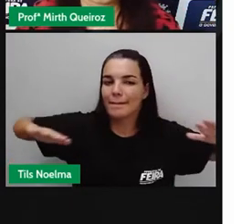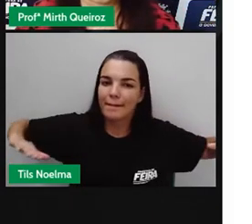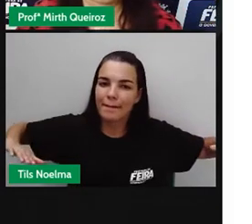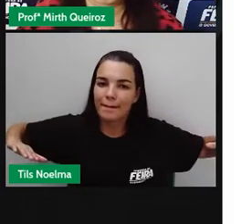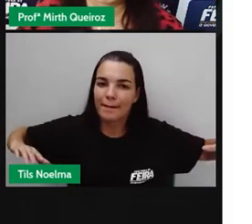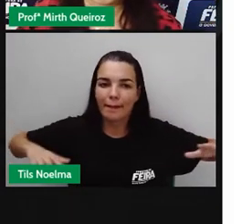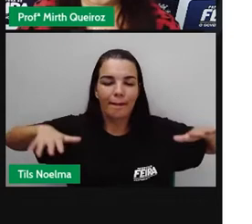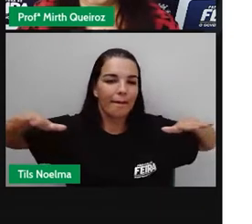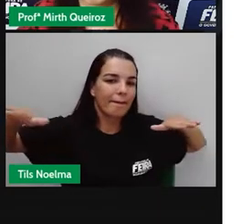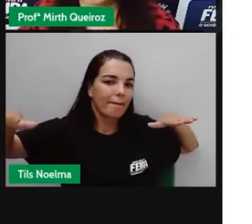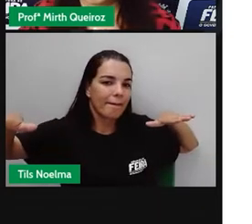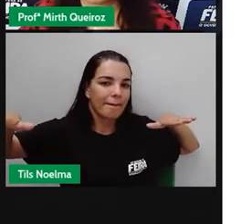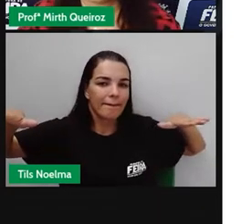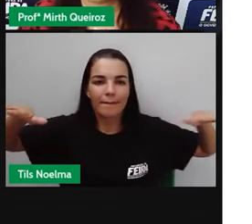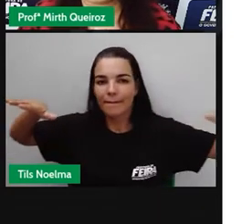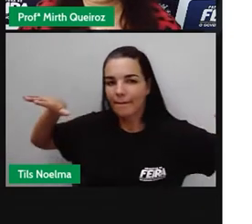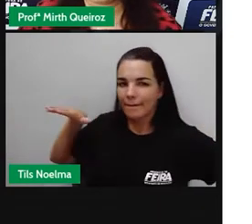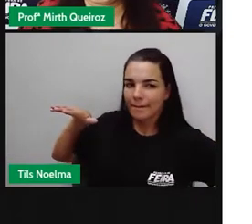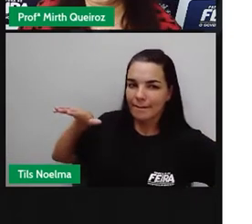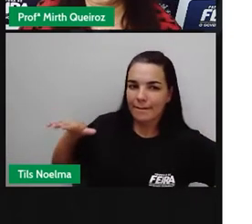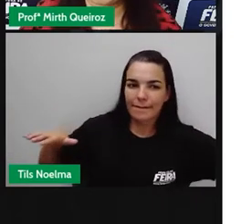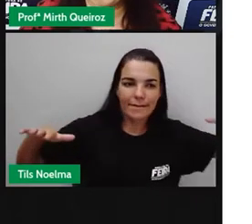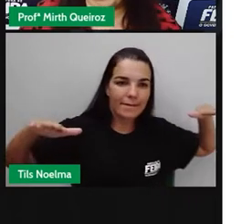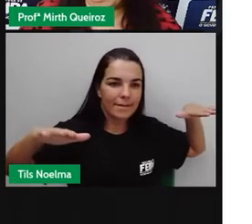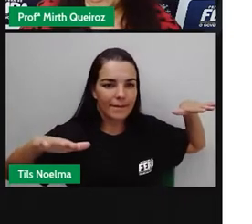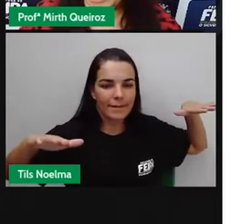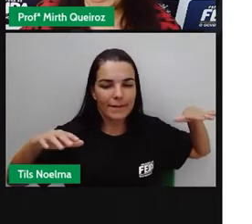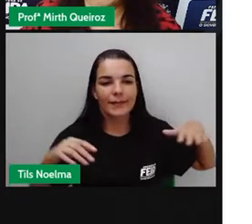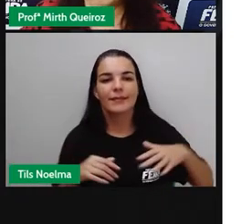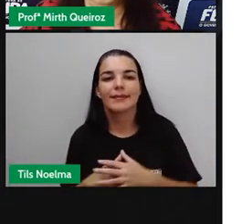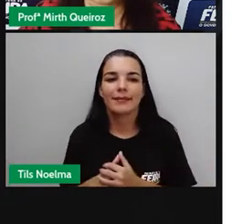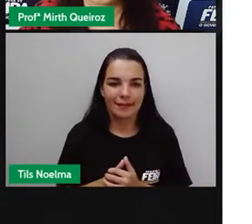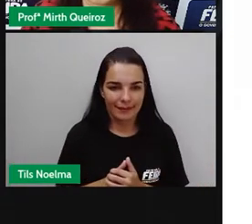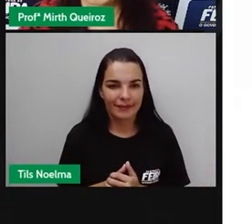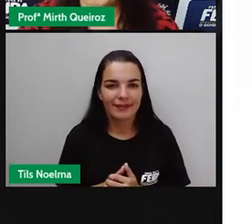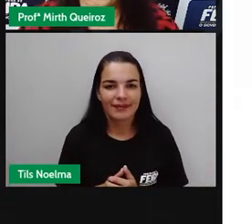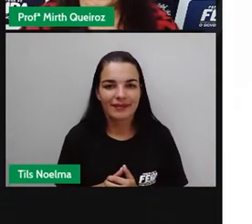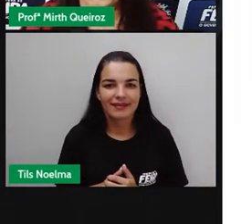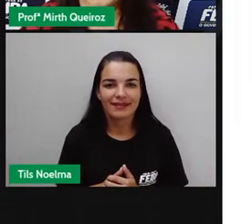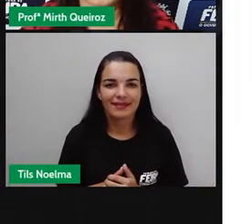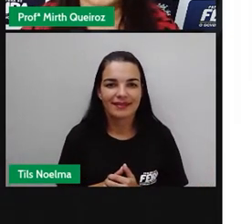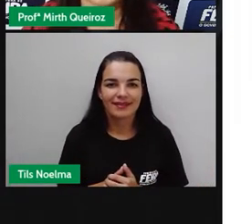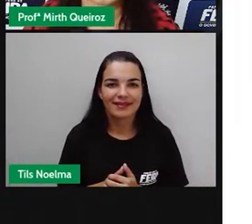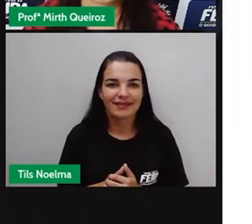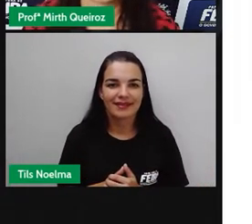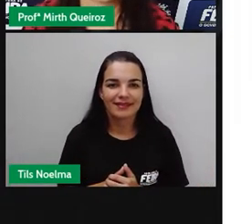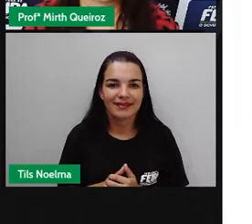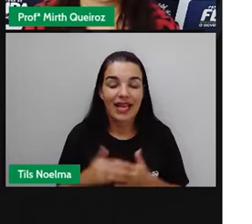movimento, girando para a esquerda ou para a direita, a depender aí do narrador.